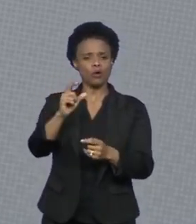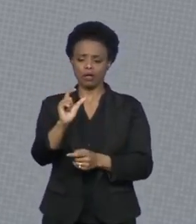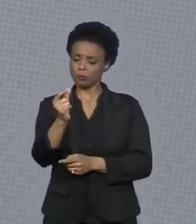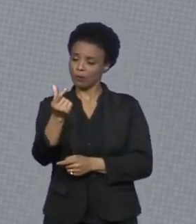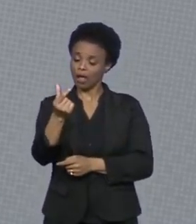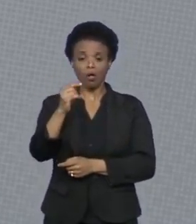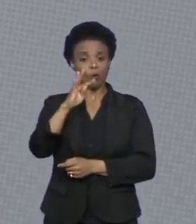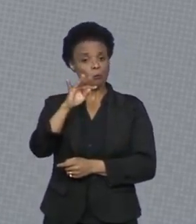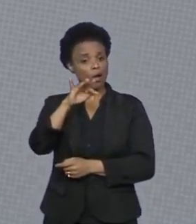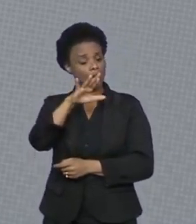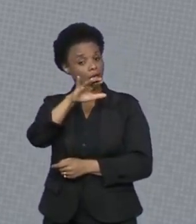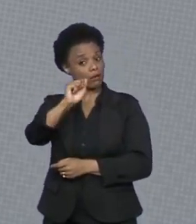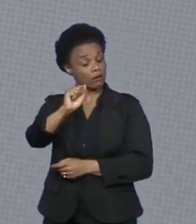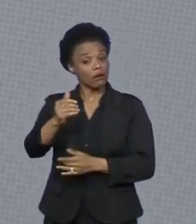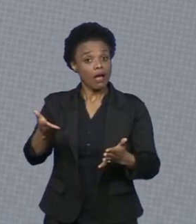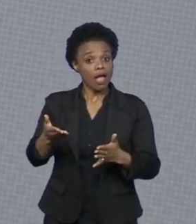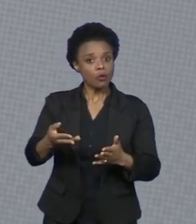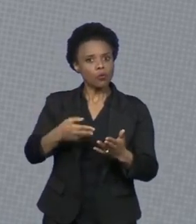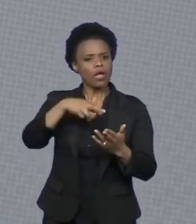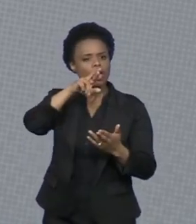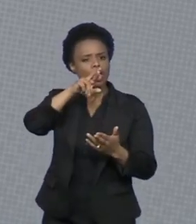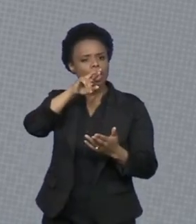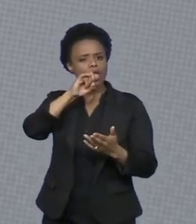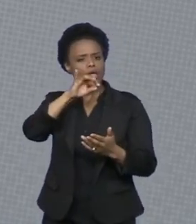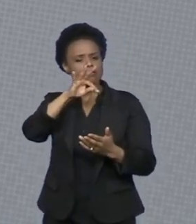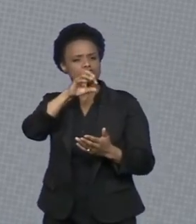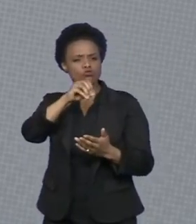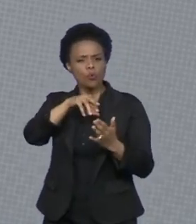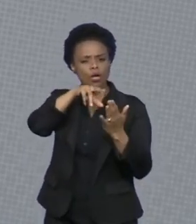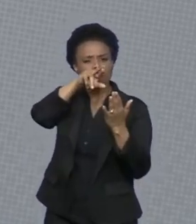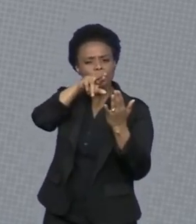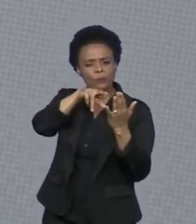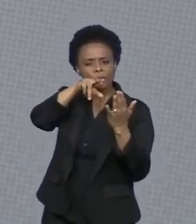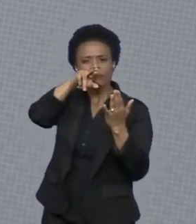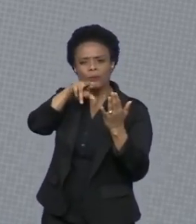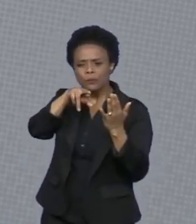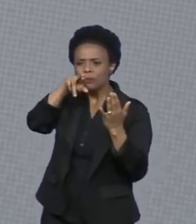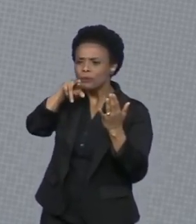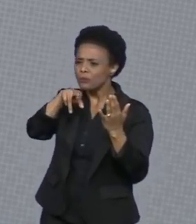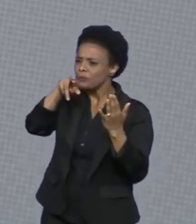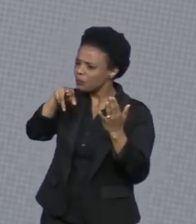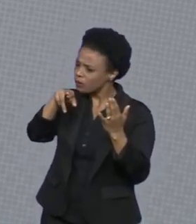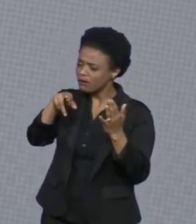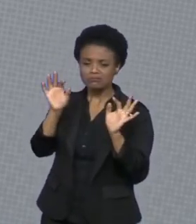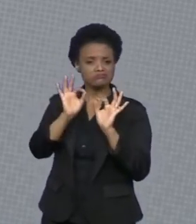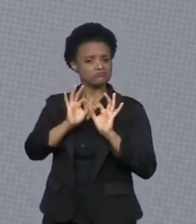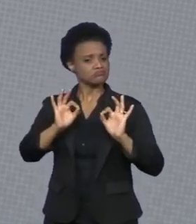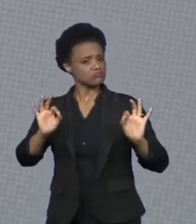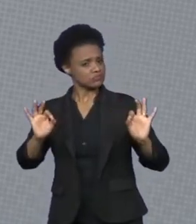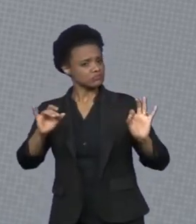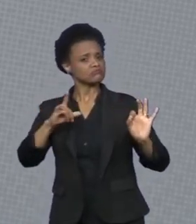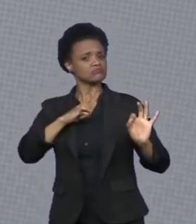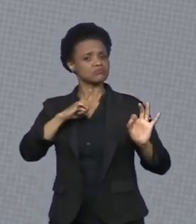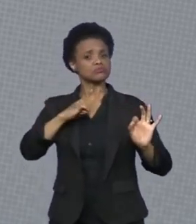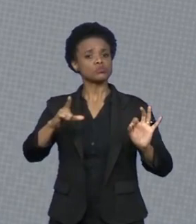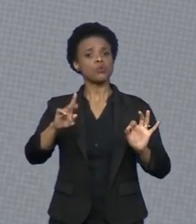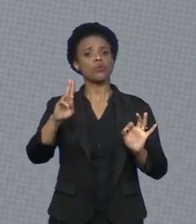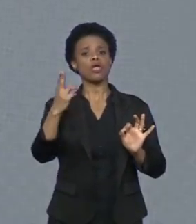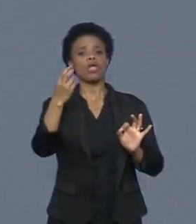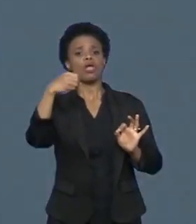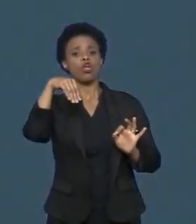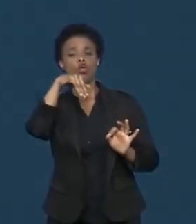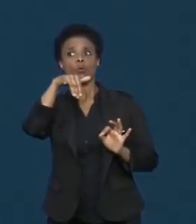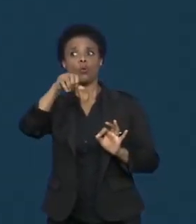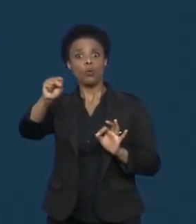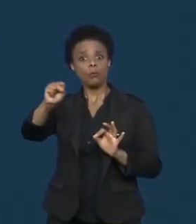bateria. Já os resistores são componentes simples. Eles possuem uma resistência nominal, dada em ohms. Com o